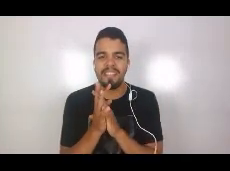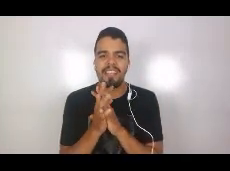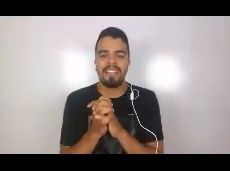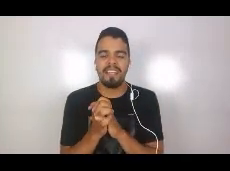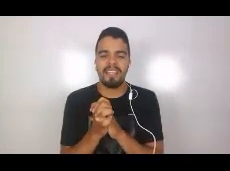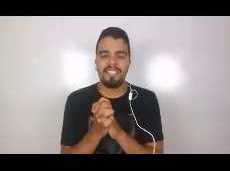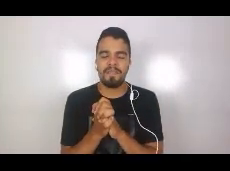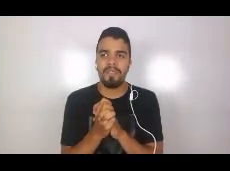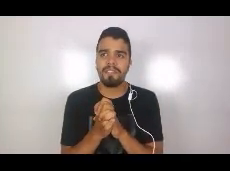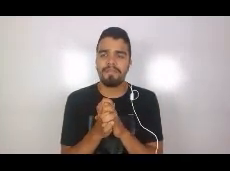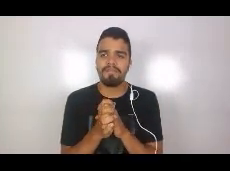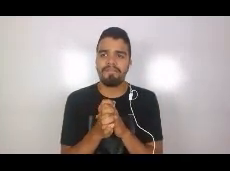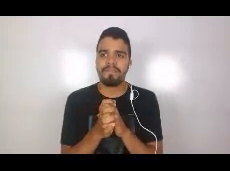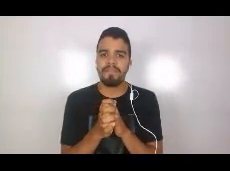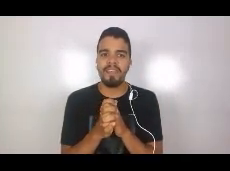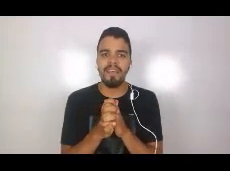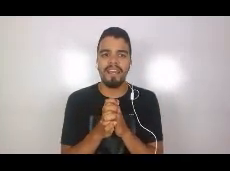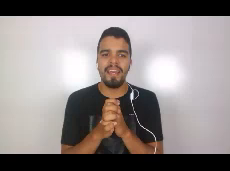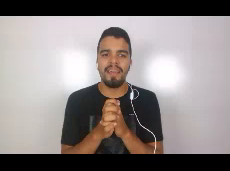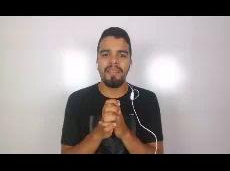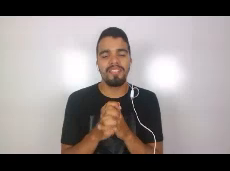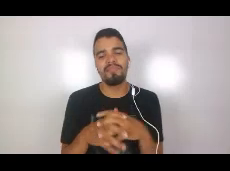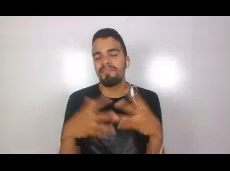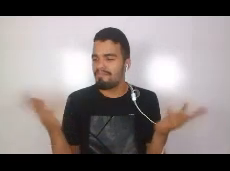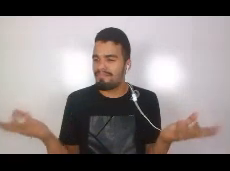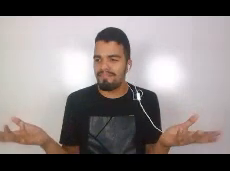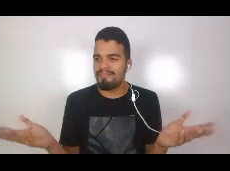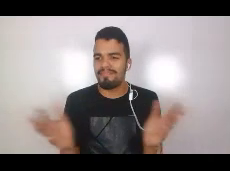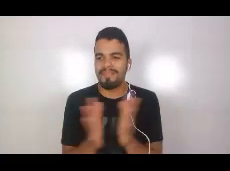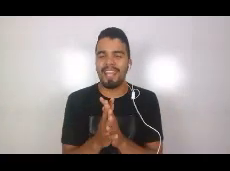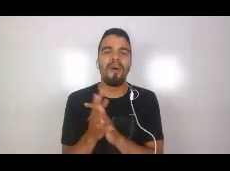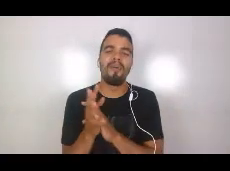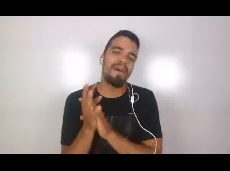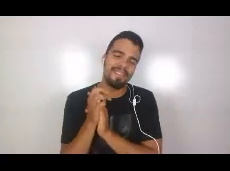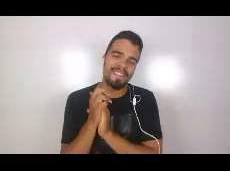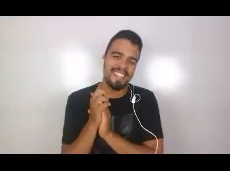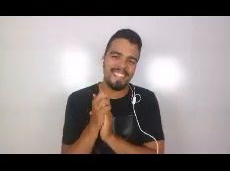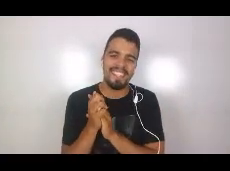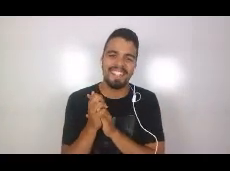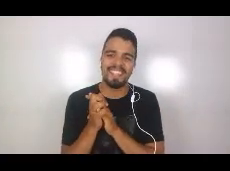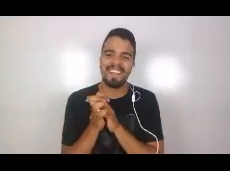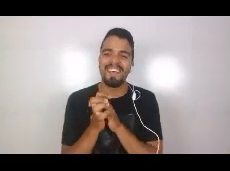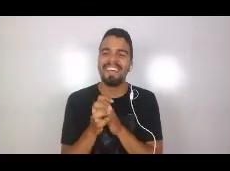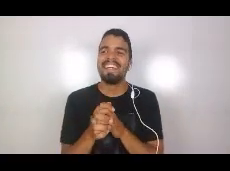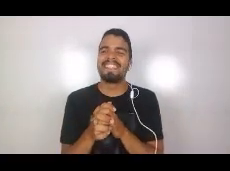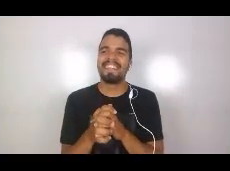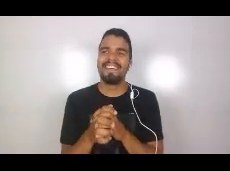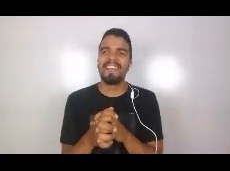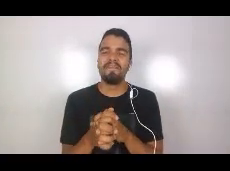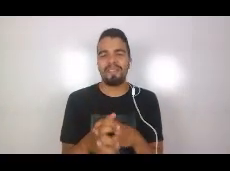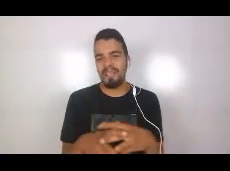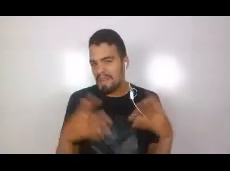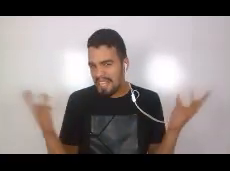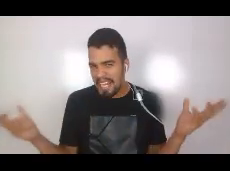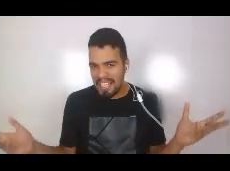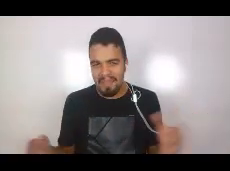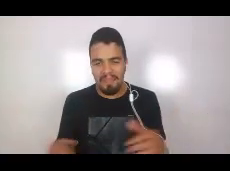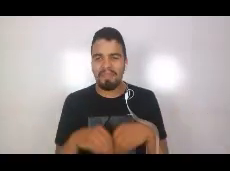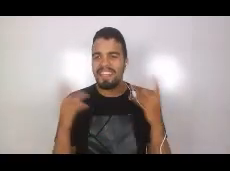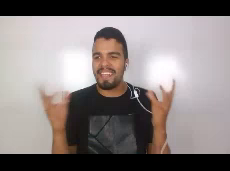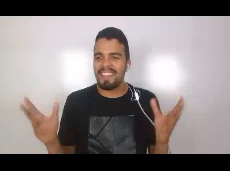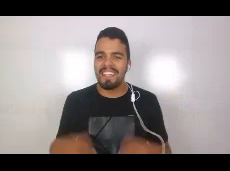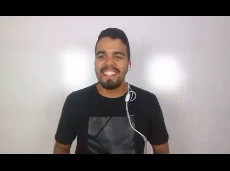acontece, né? A gente pode, isso é normal acontecer, tá bom? Então, ele pode aprender